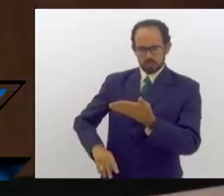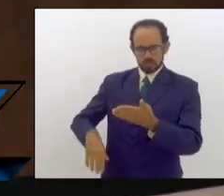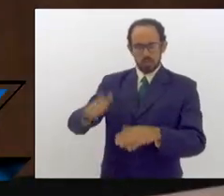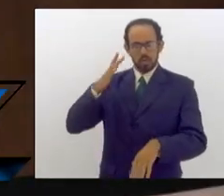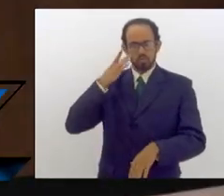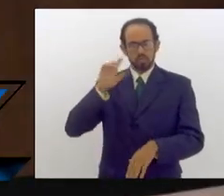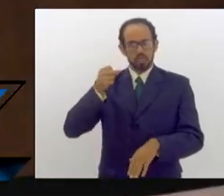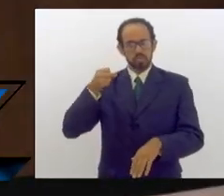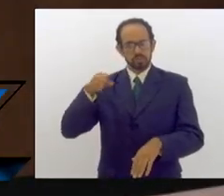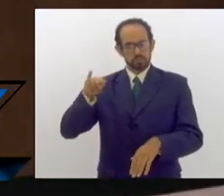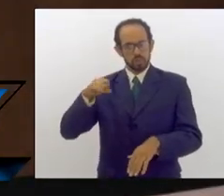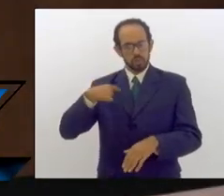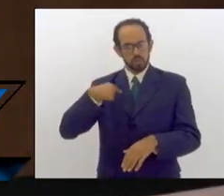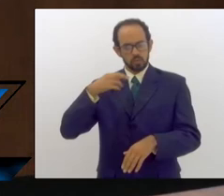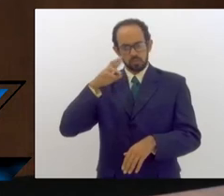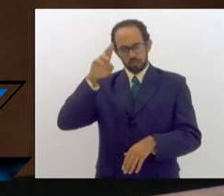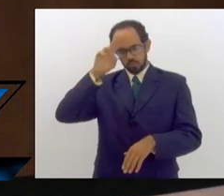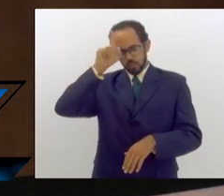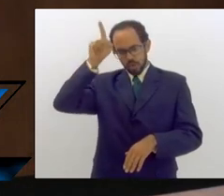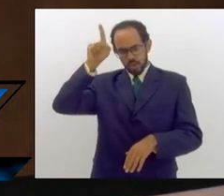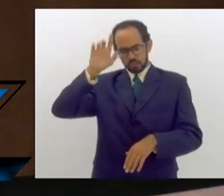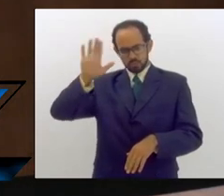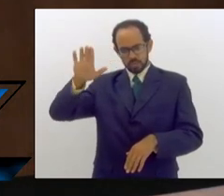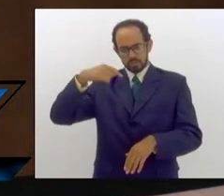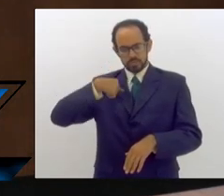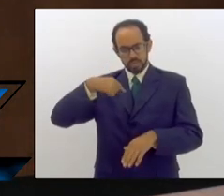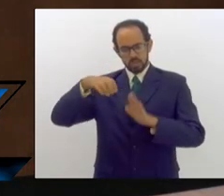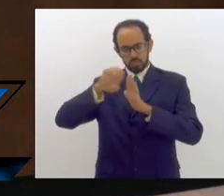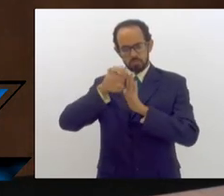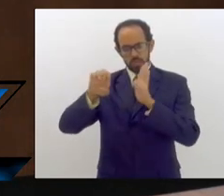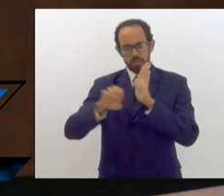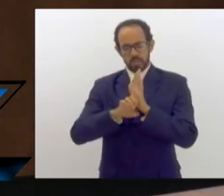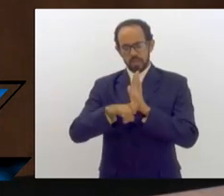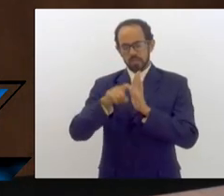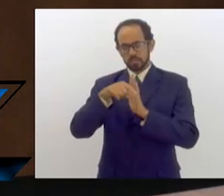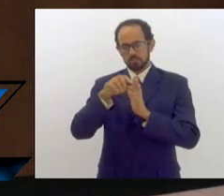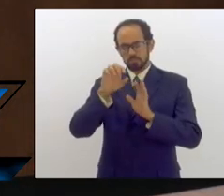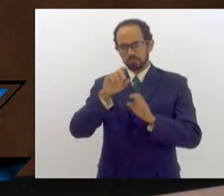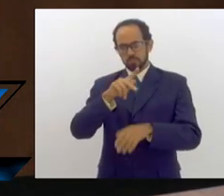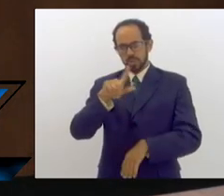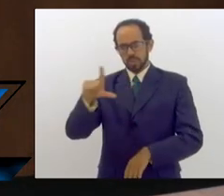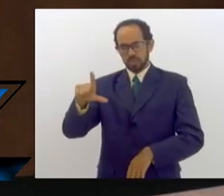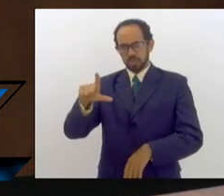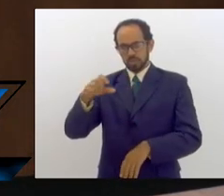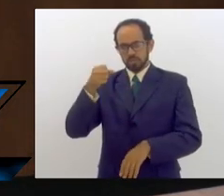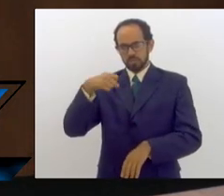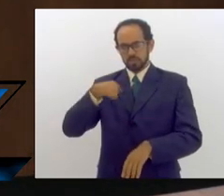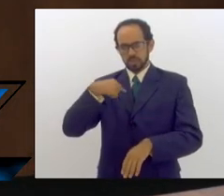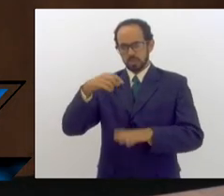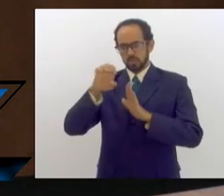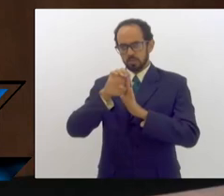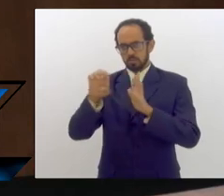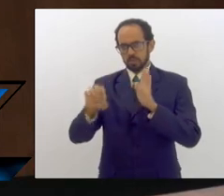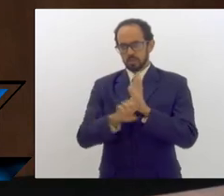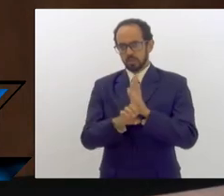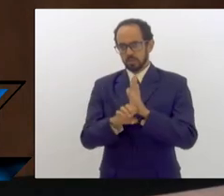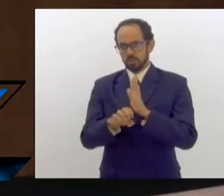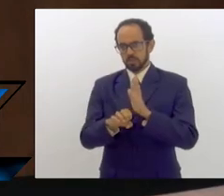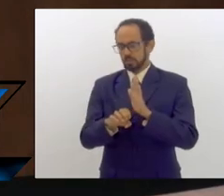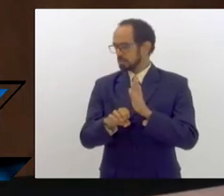enganado eu emendei esse projeto se eu emendei